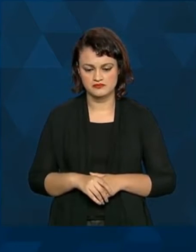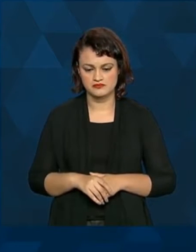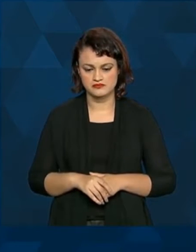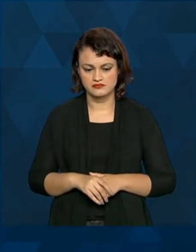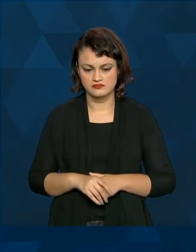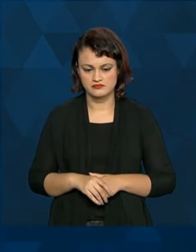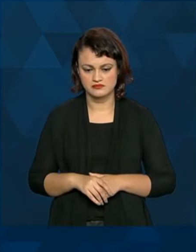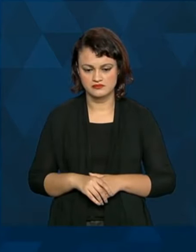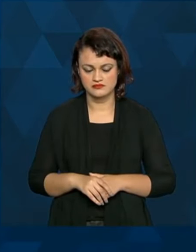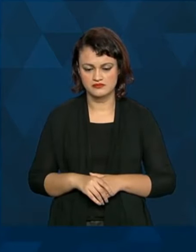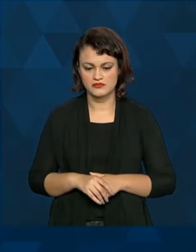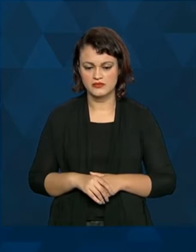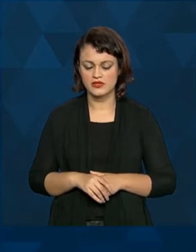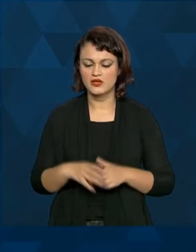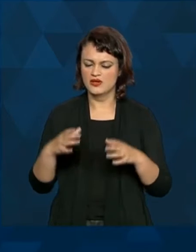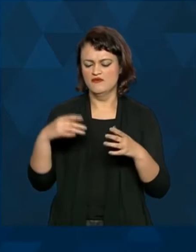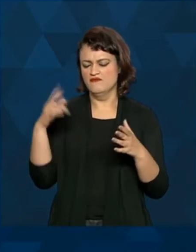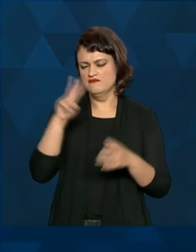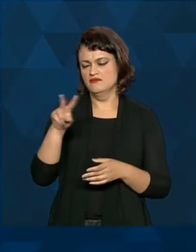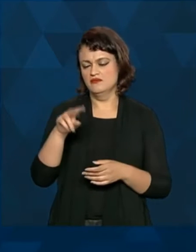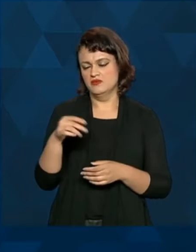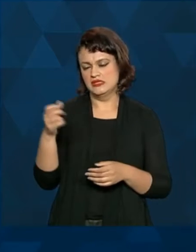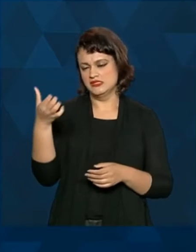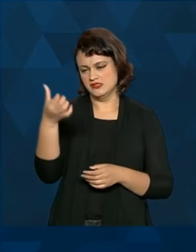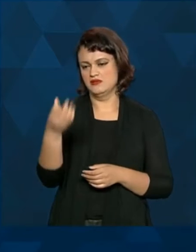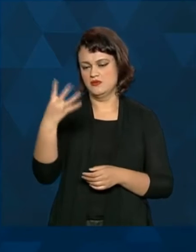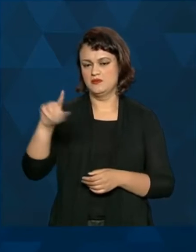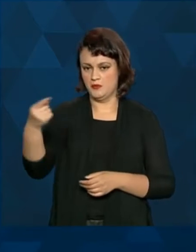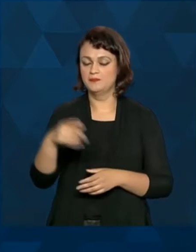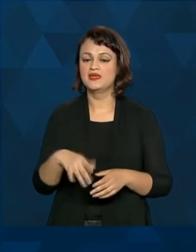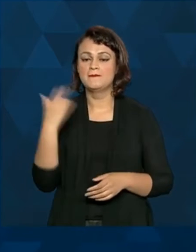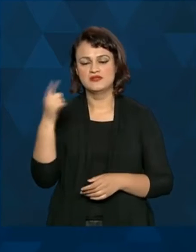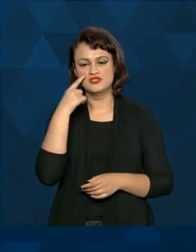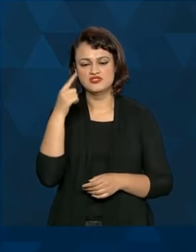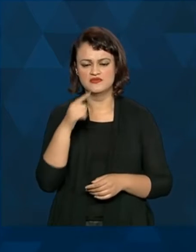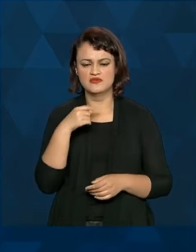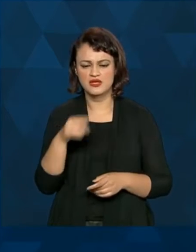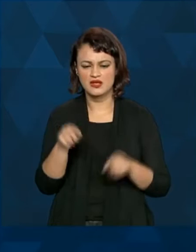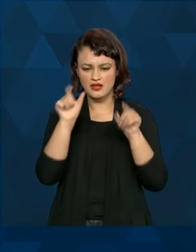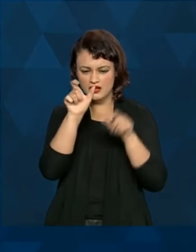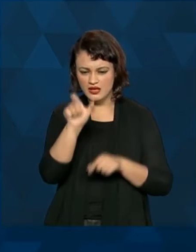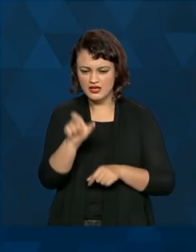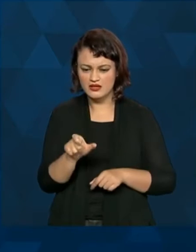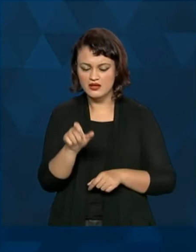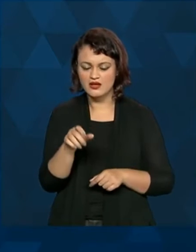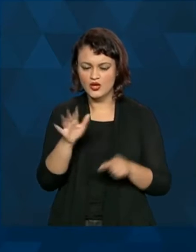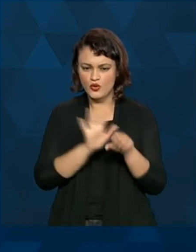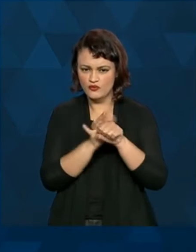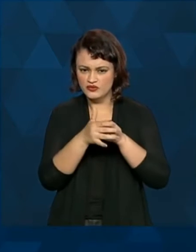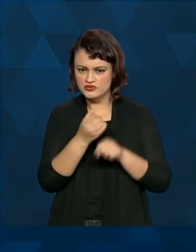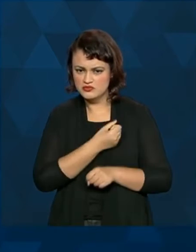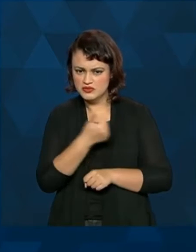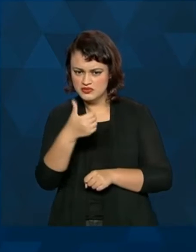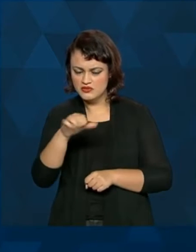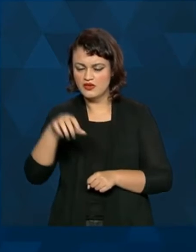por Covid, no total dá o mesmo valor, pelo óbvio, dá 64.000, mas quando a gente olha para a coluna do Covid-19,